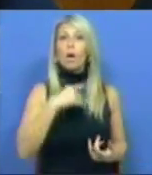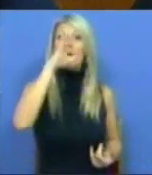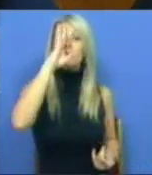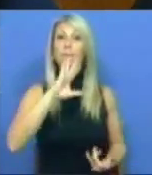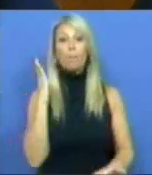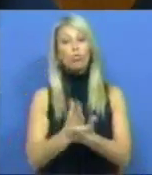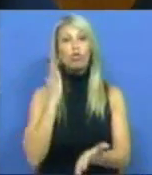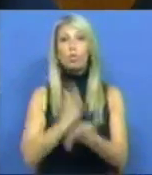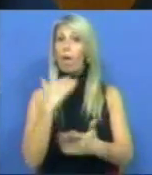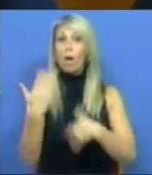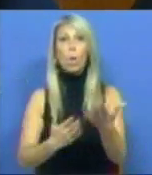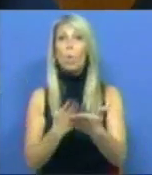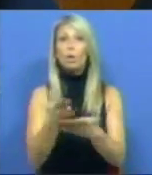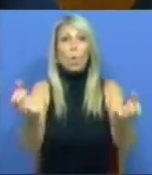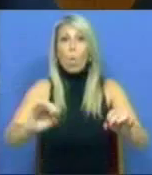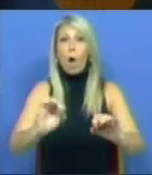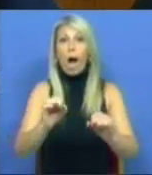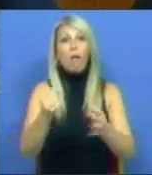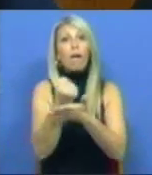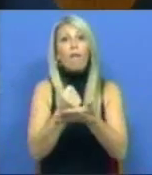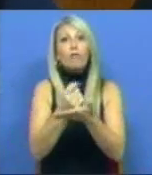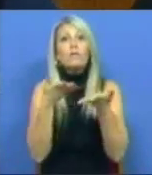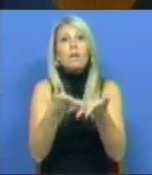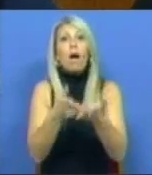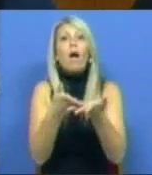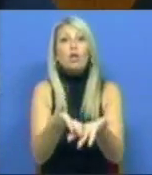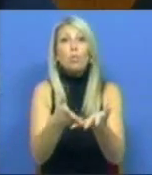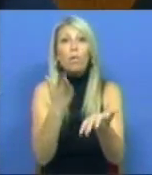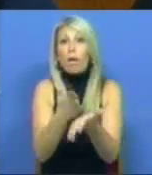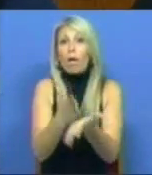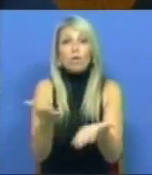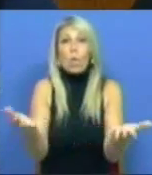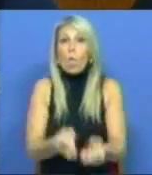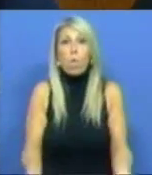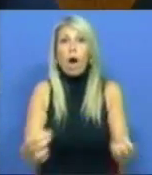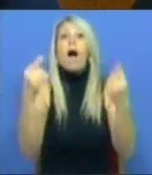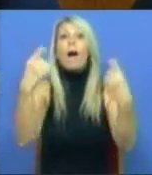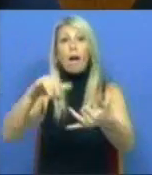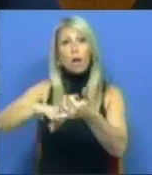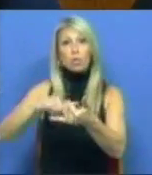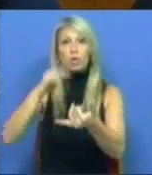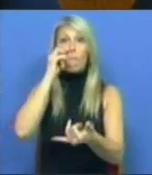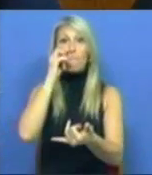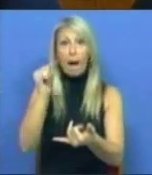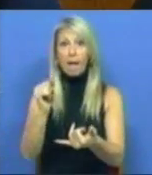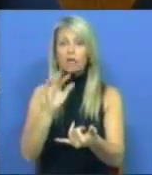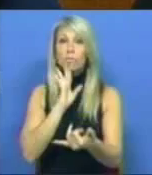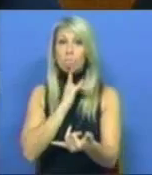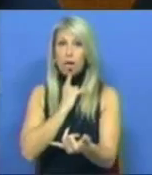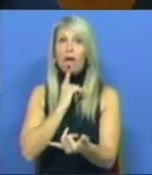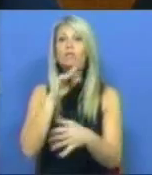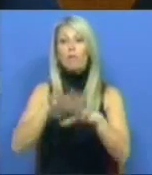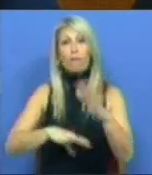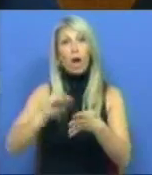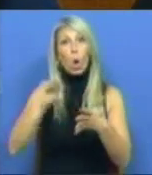escolas que continuam sem auxiliares de ação educativa, vamos sabendo de associações de pais que são eles próprios a contratar os auxiliares de